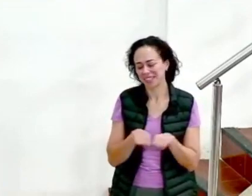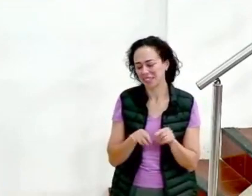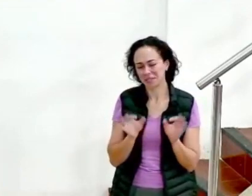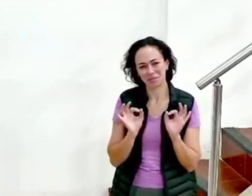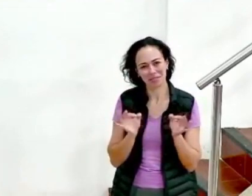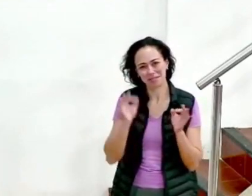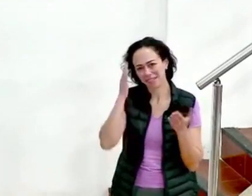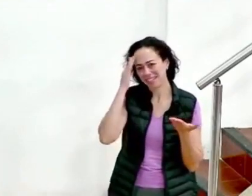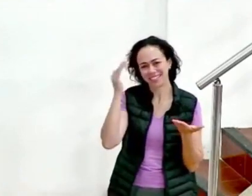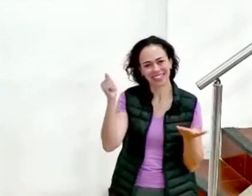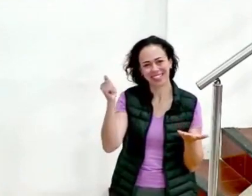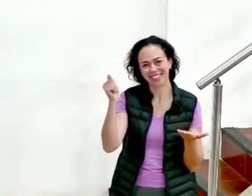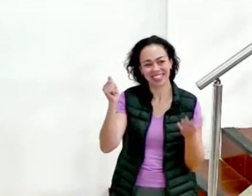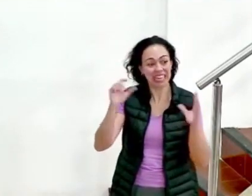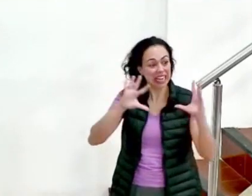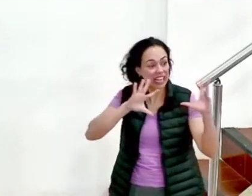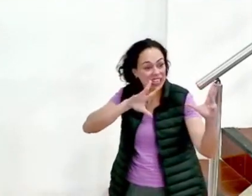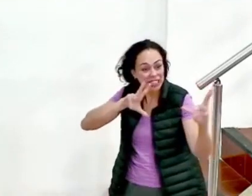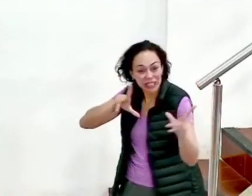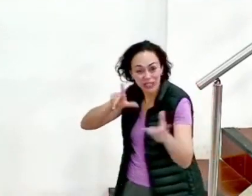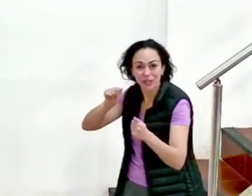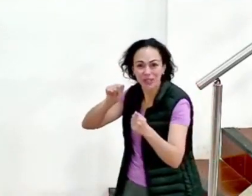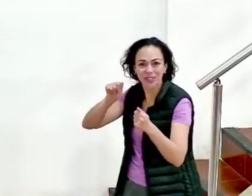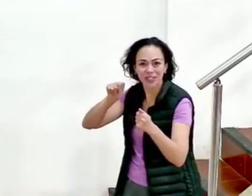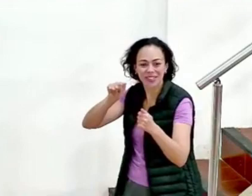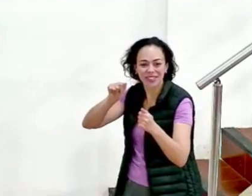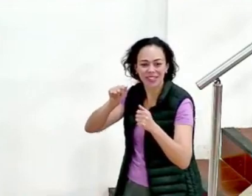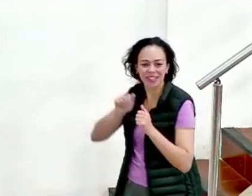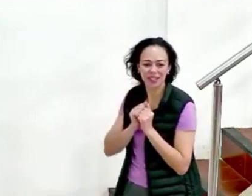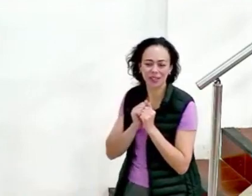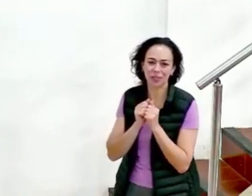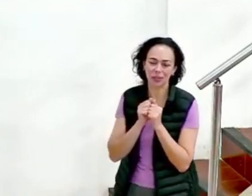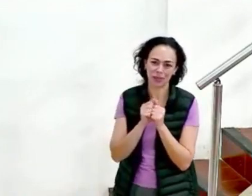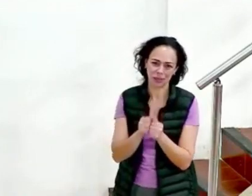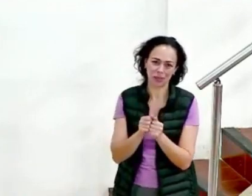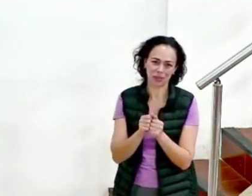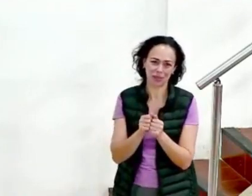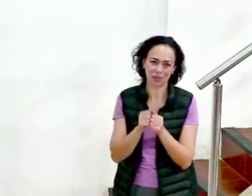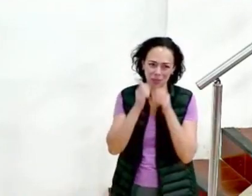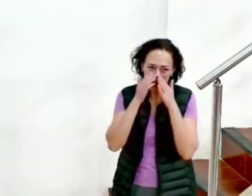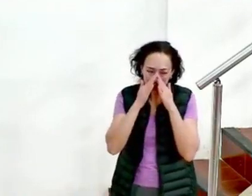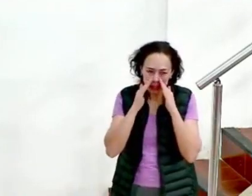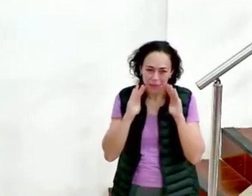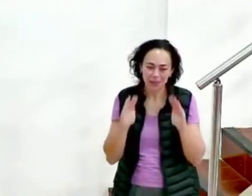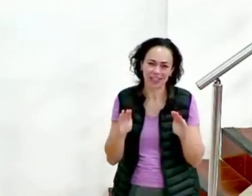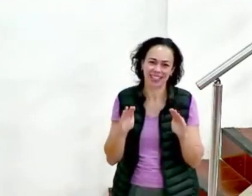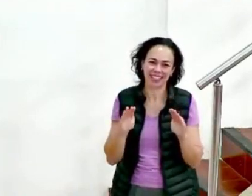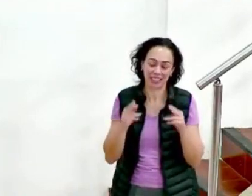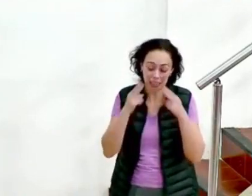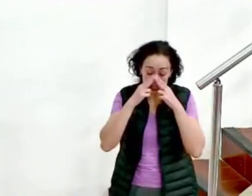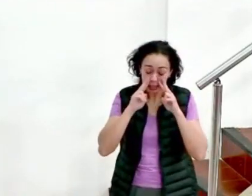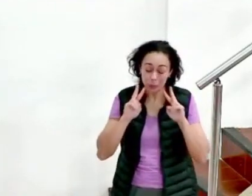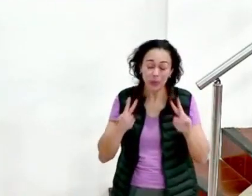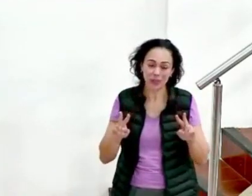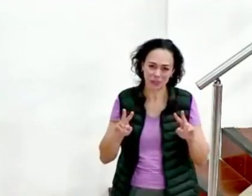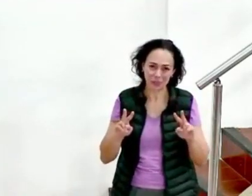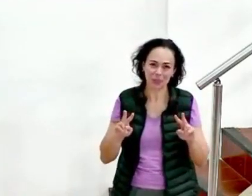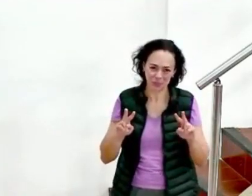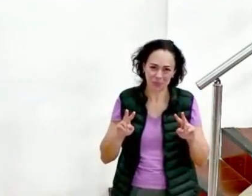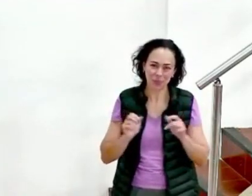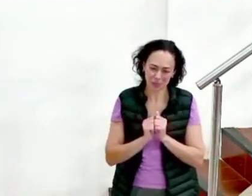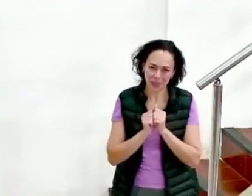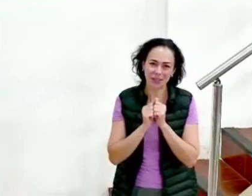todos iriam se contagiar com o testemunho daquele e daquela que